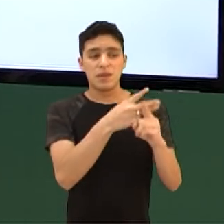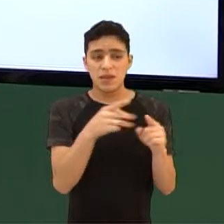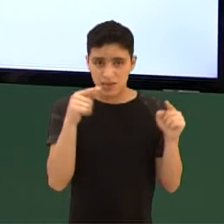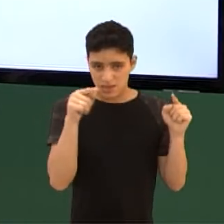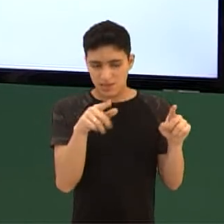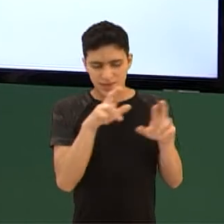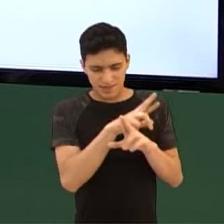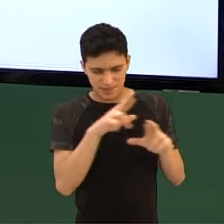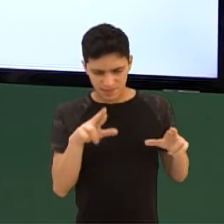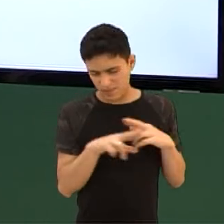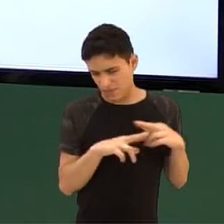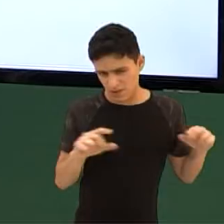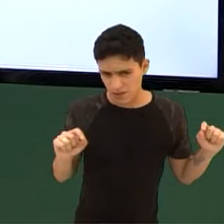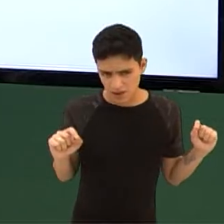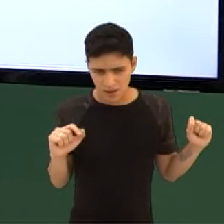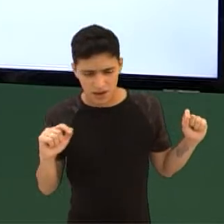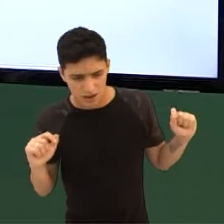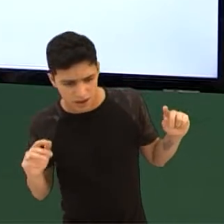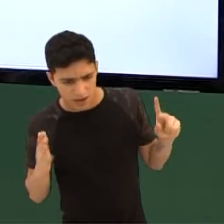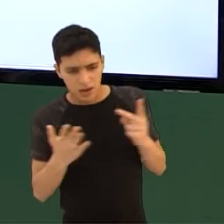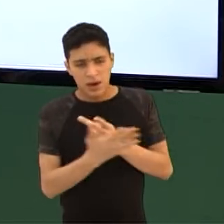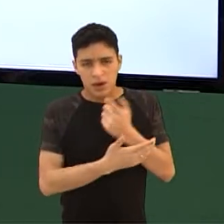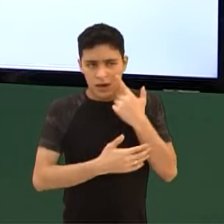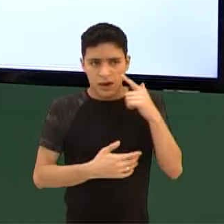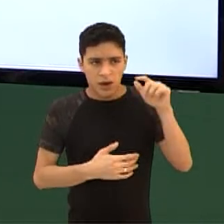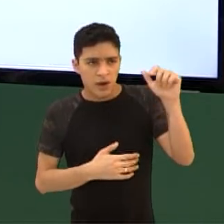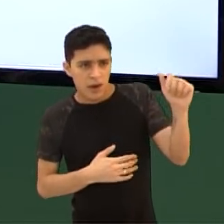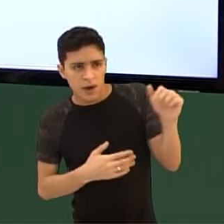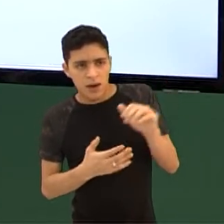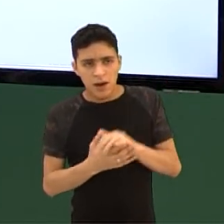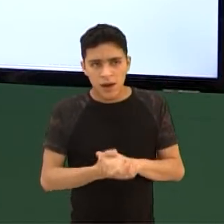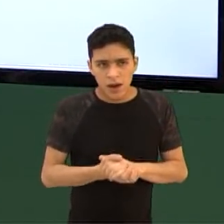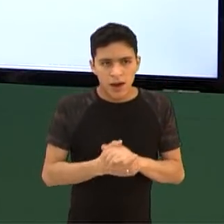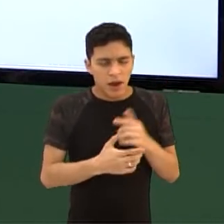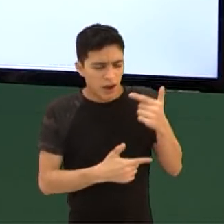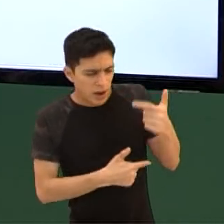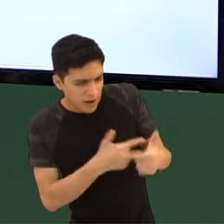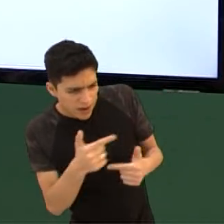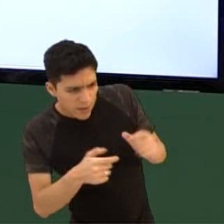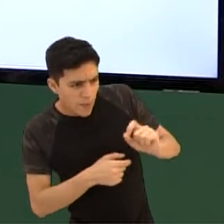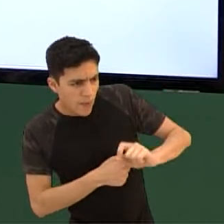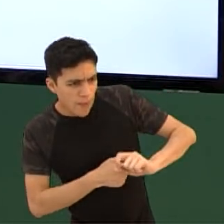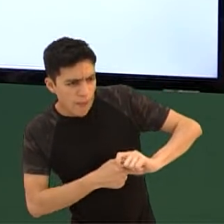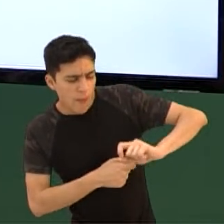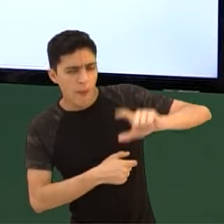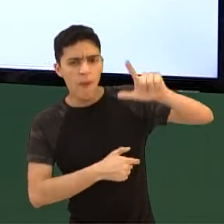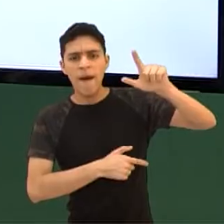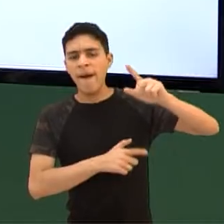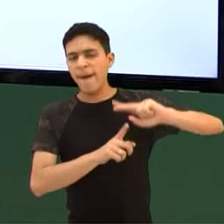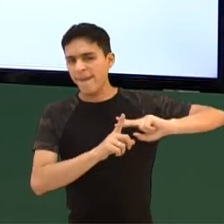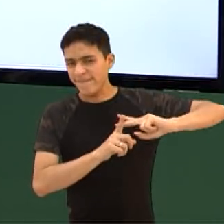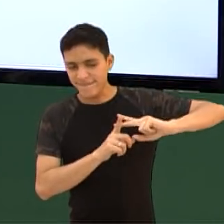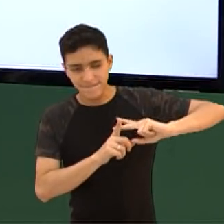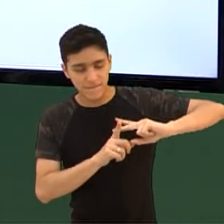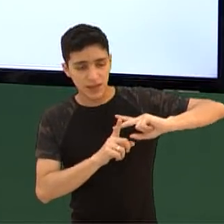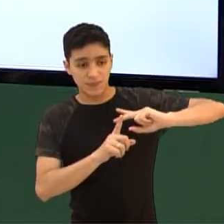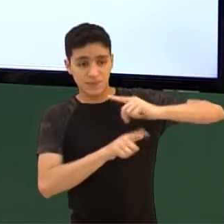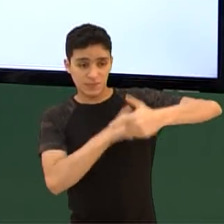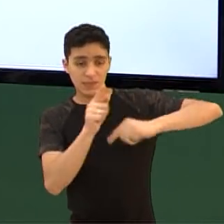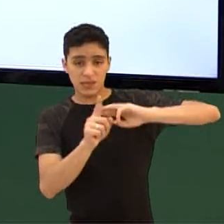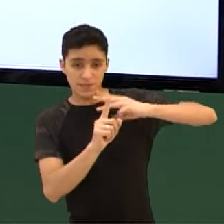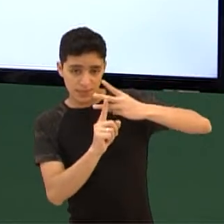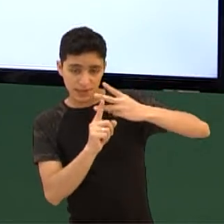nessa relação. O que acontece com ele? Item A, o trabalho ele aumenta e o trabalho triplica na